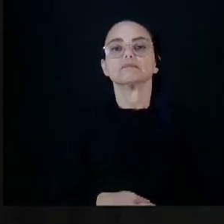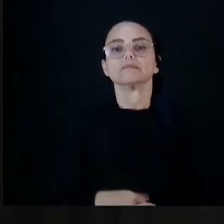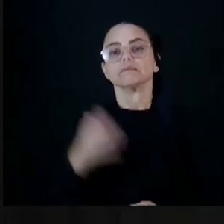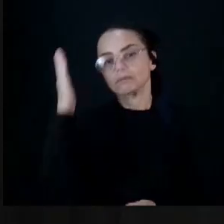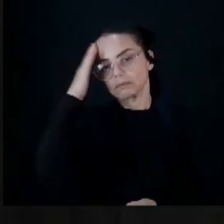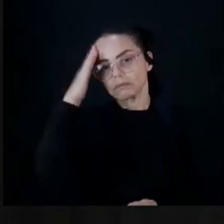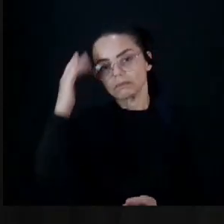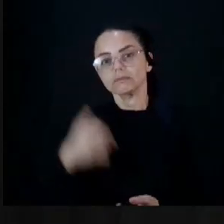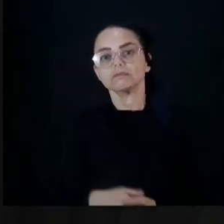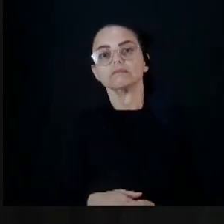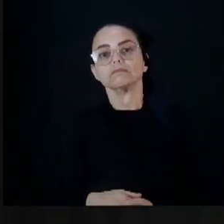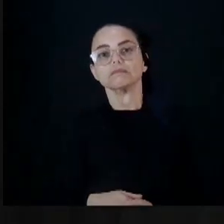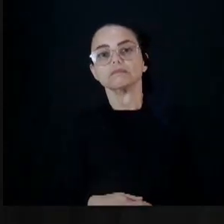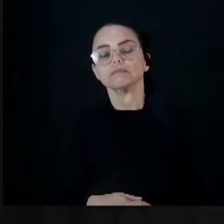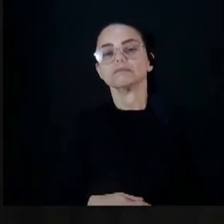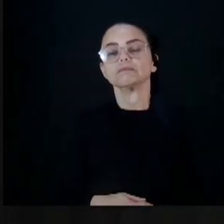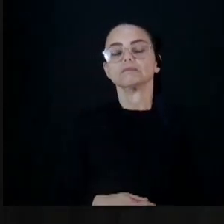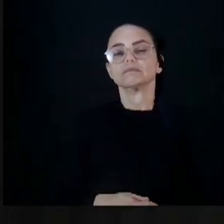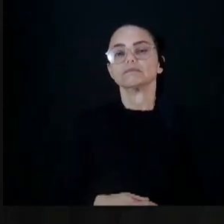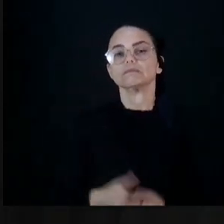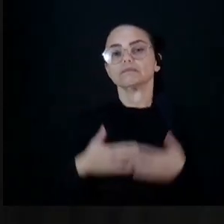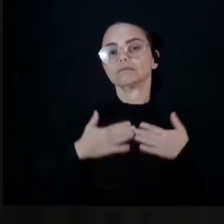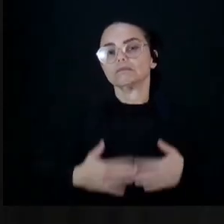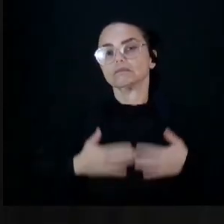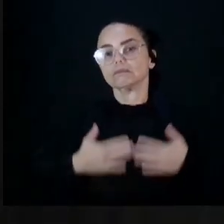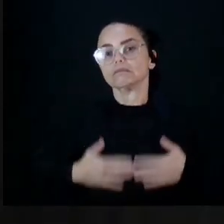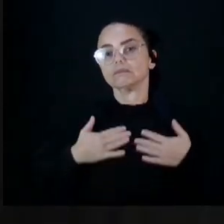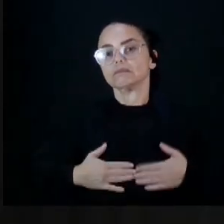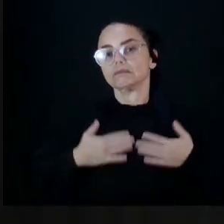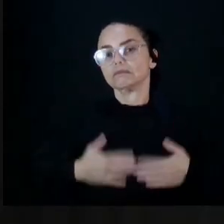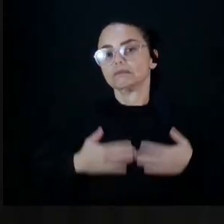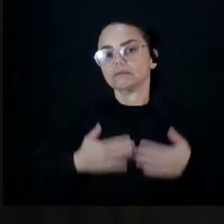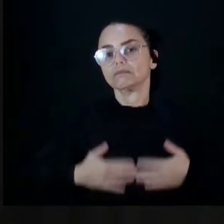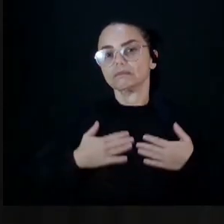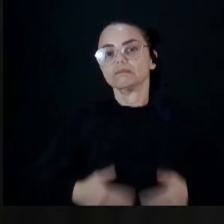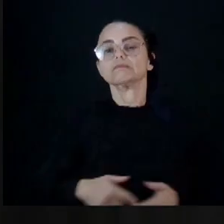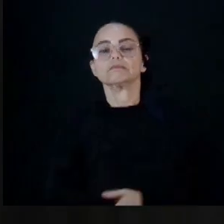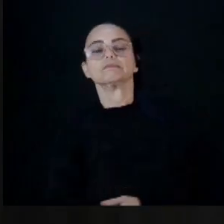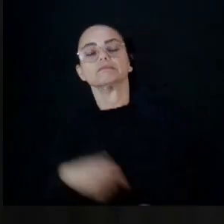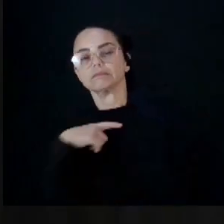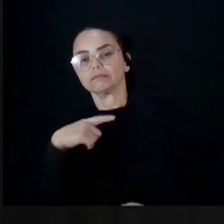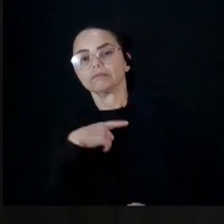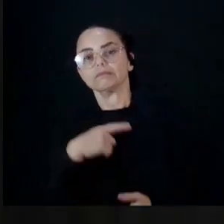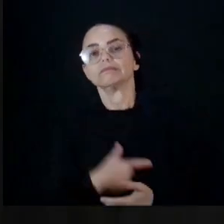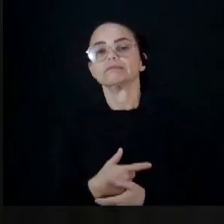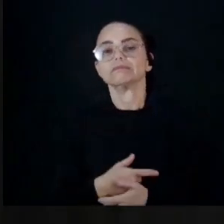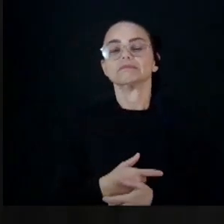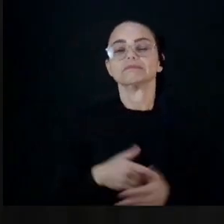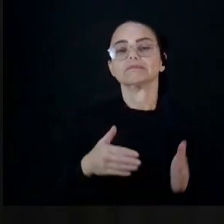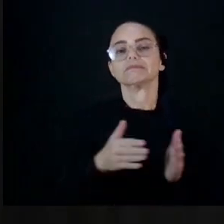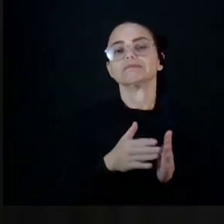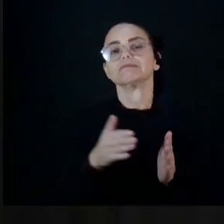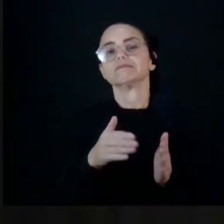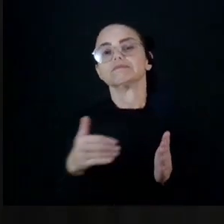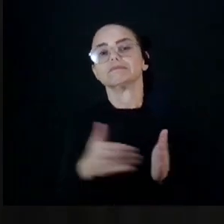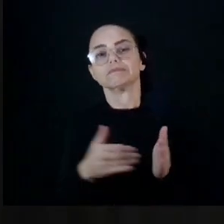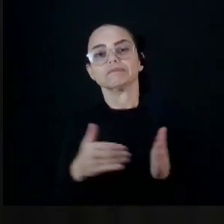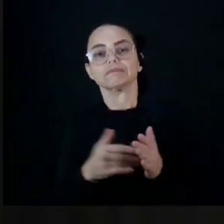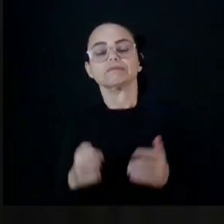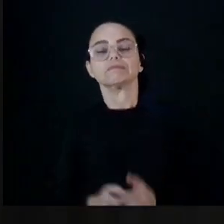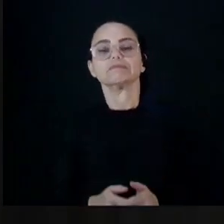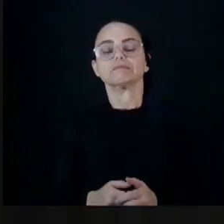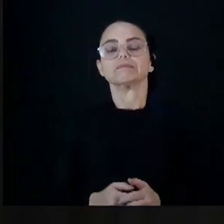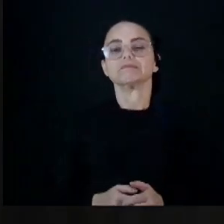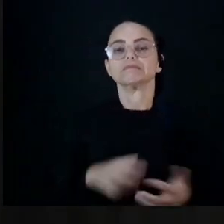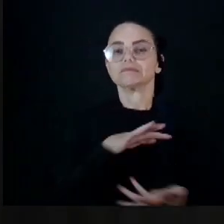professor. E o impedimento semiautomático deu o que falar nas últimas Copas. O que o torcedor pode esperar da evolução